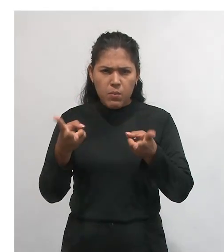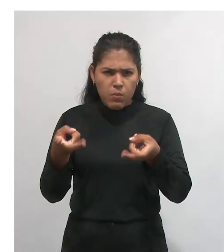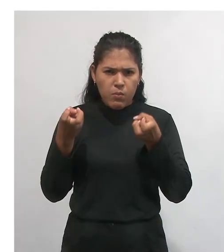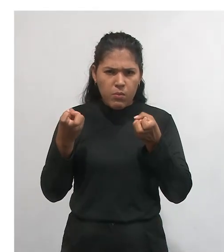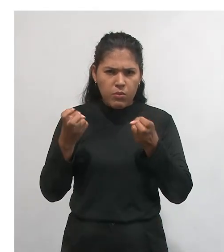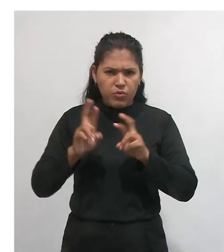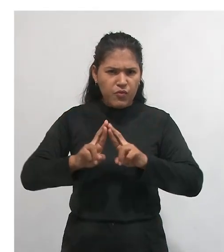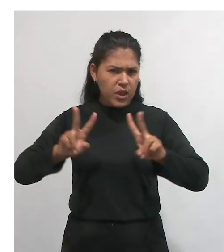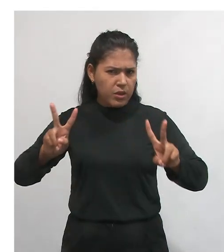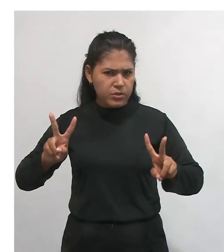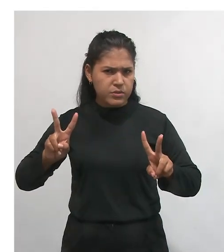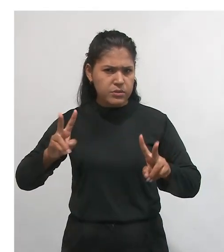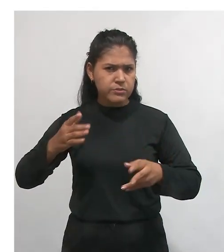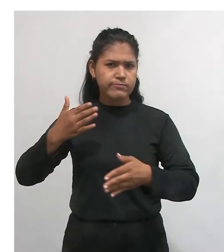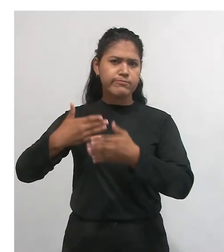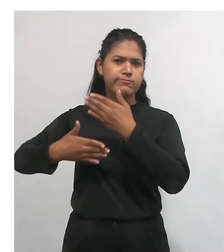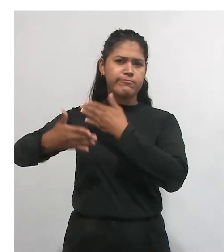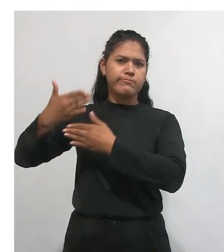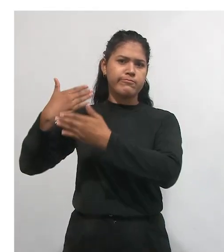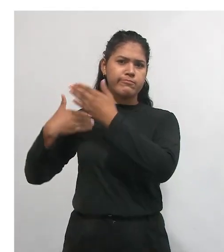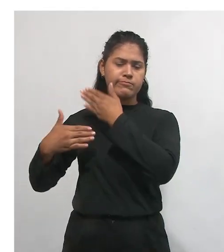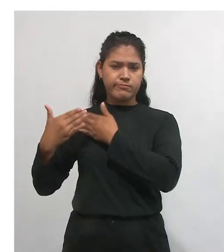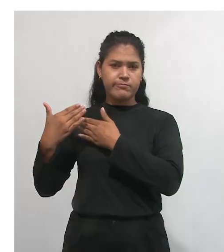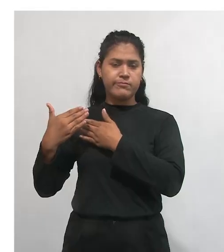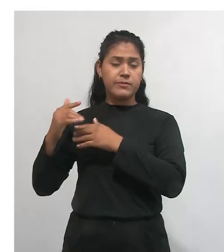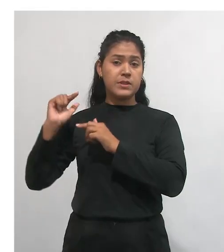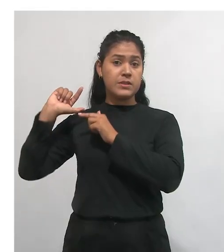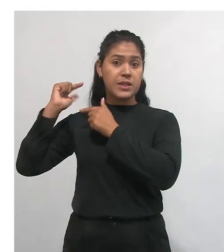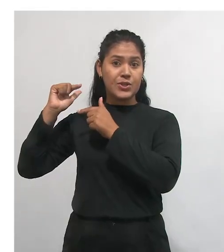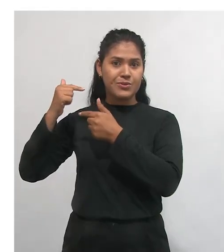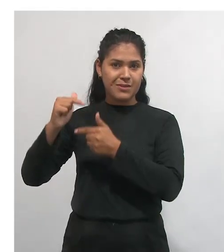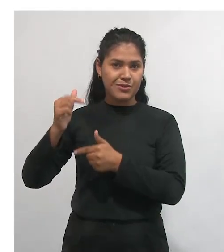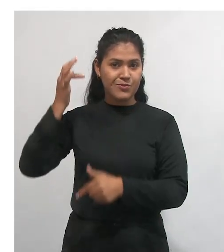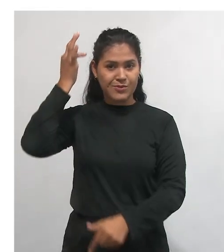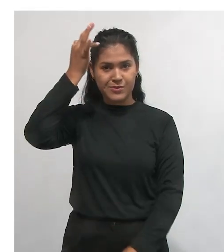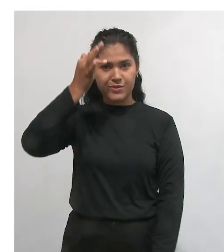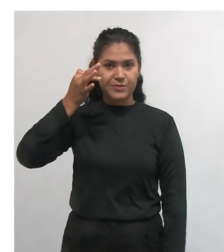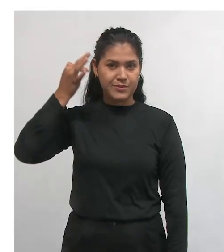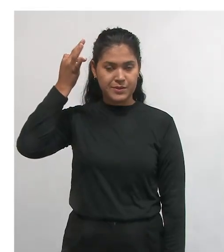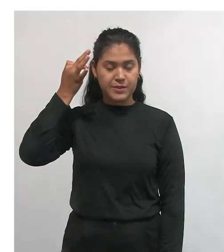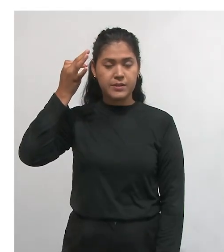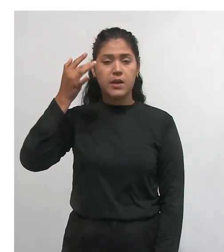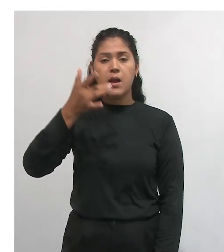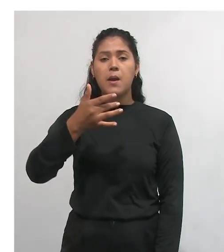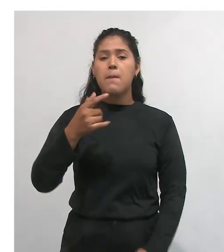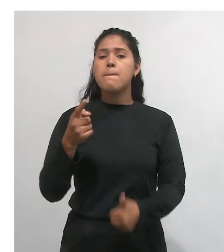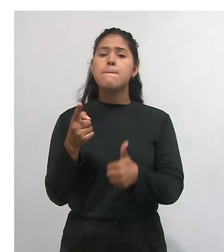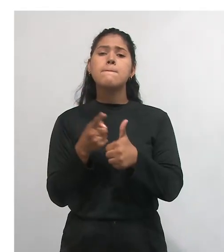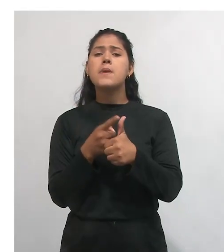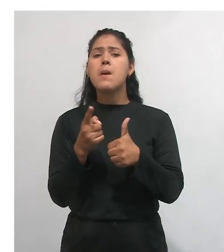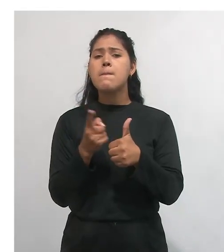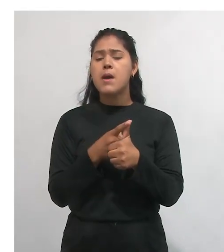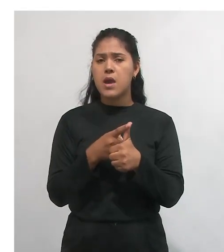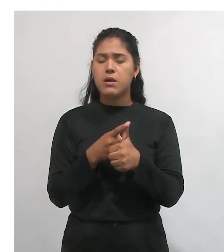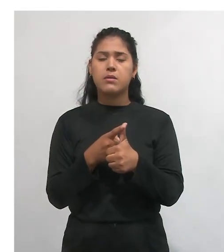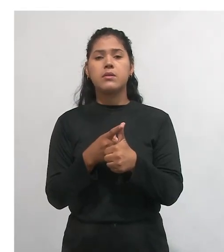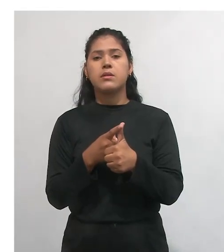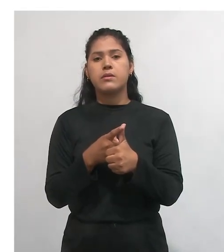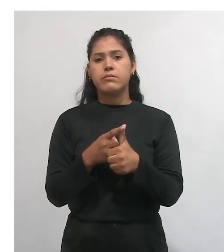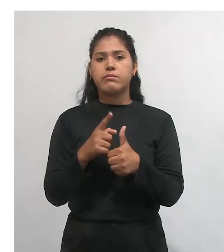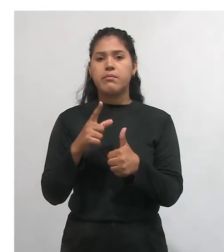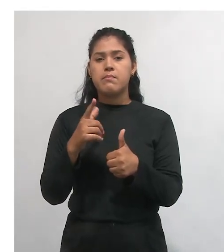Enorme, que se você analisar com os clássicos, essa segunda parte. O sujeito, ele cede